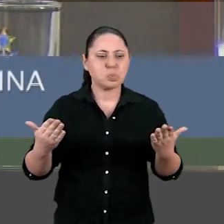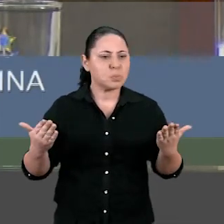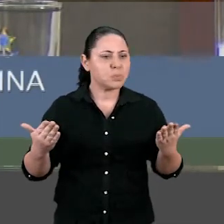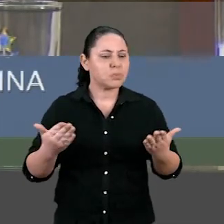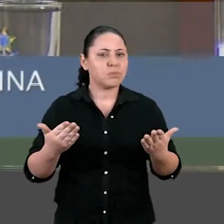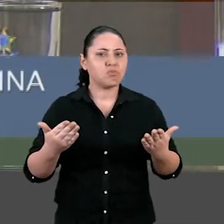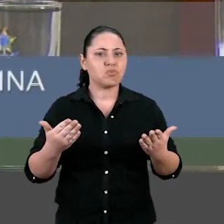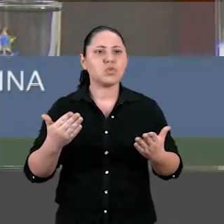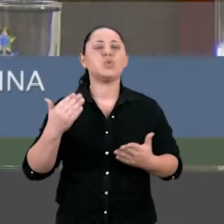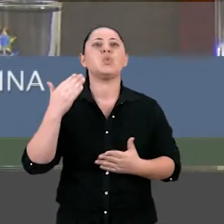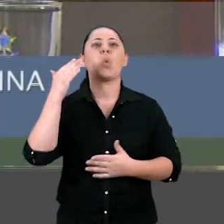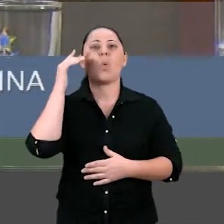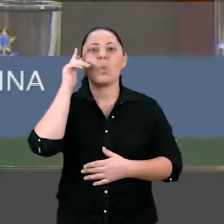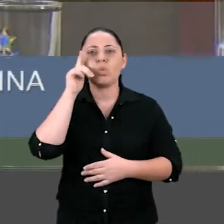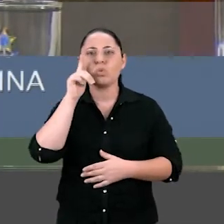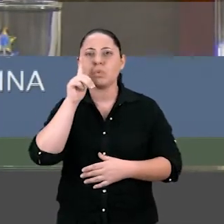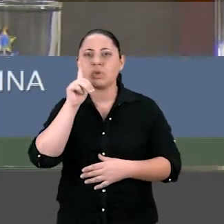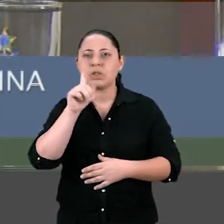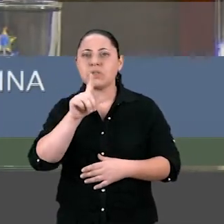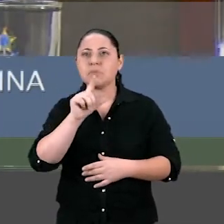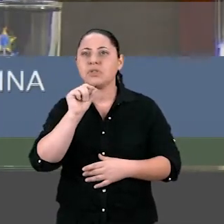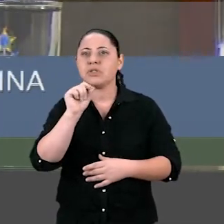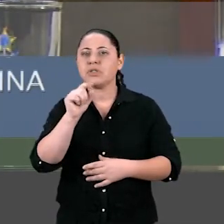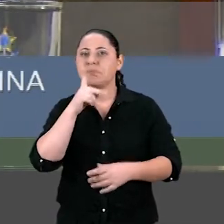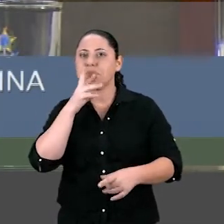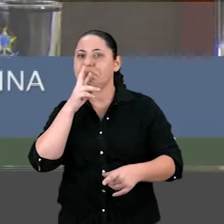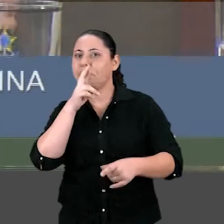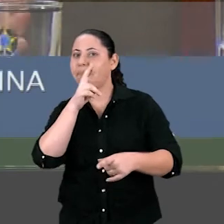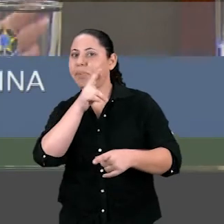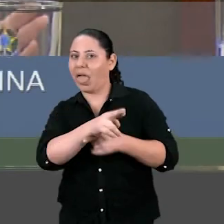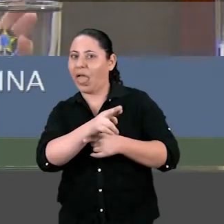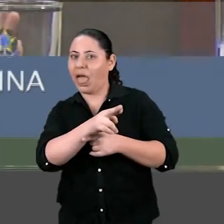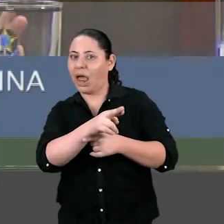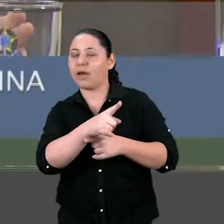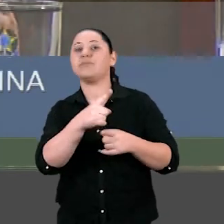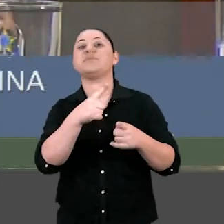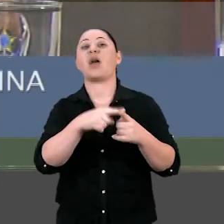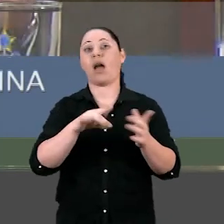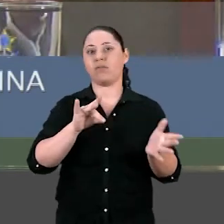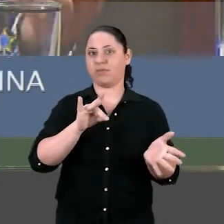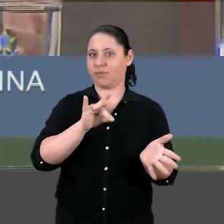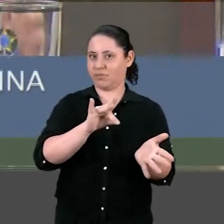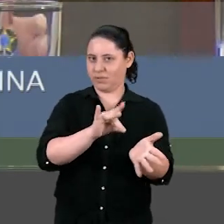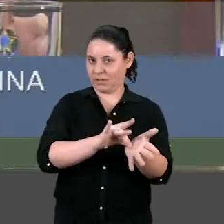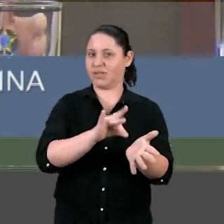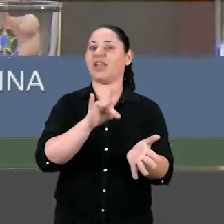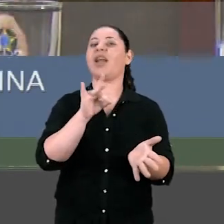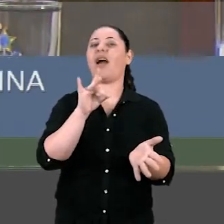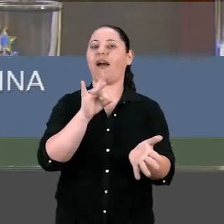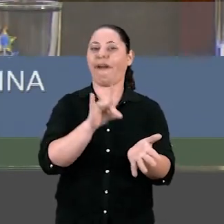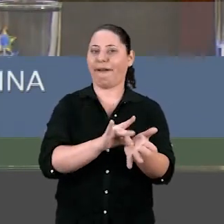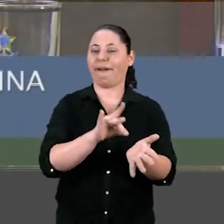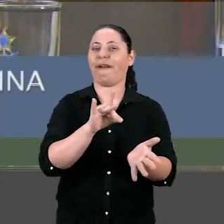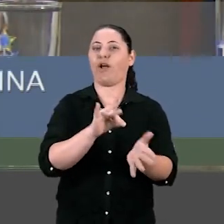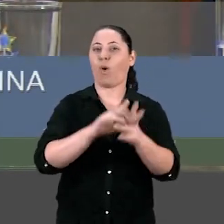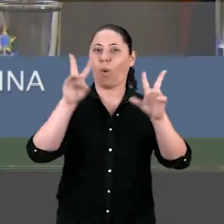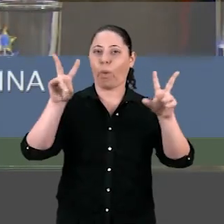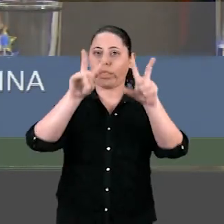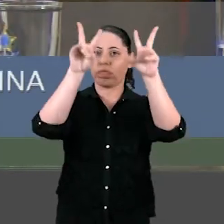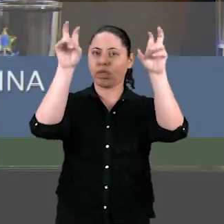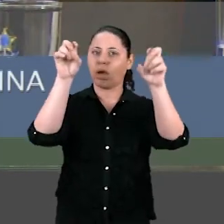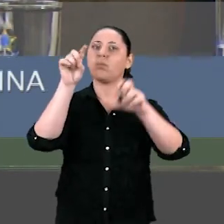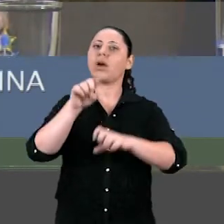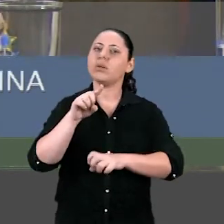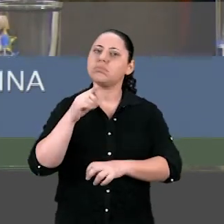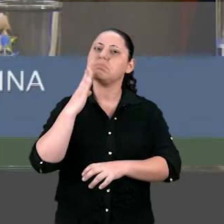conseguimos que ninguém dissesse assim, vão para aquele lugar, né? Porque, na verdade, o